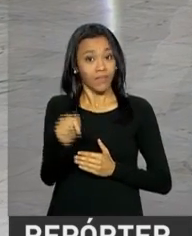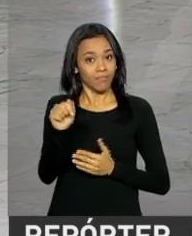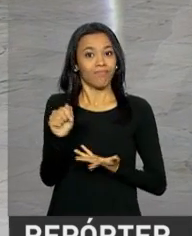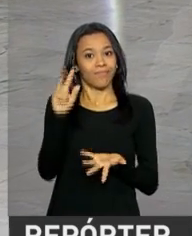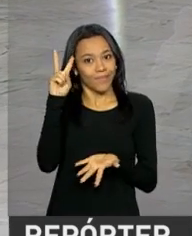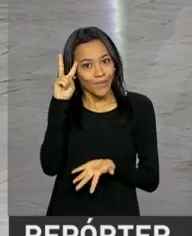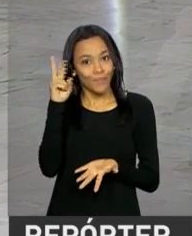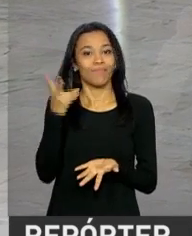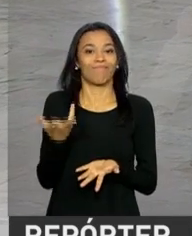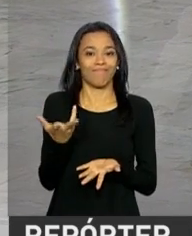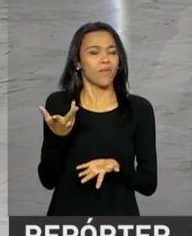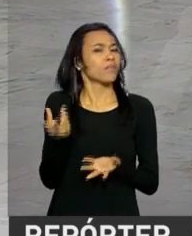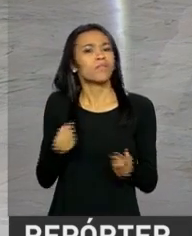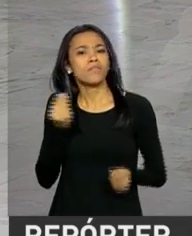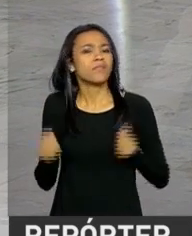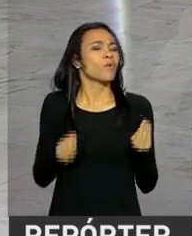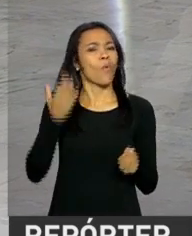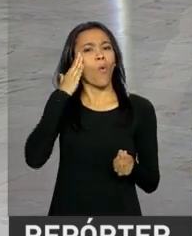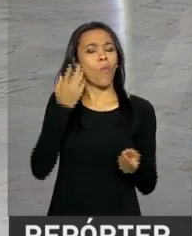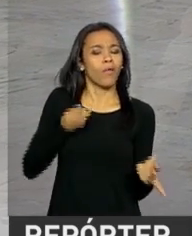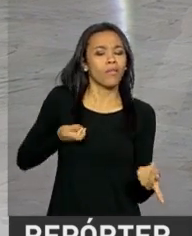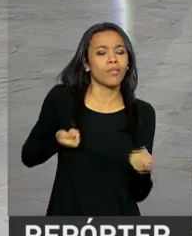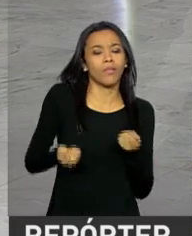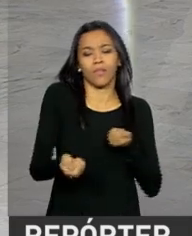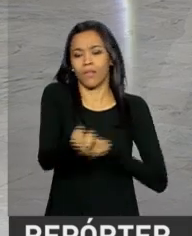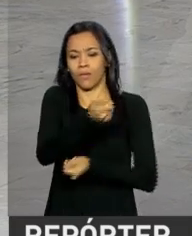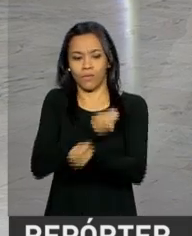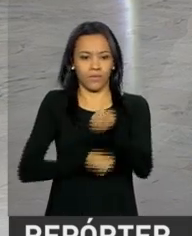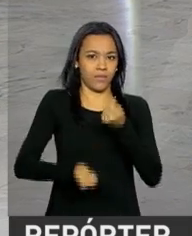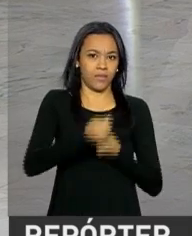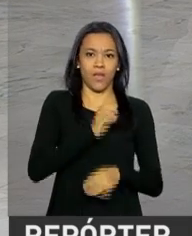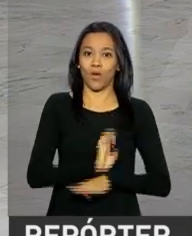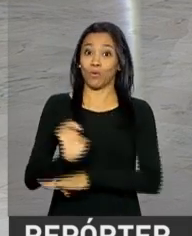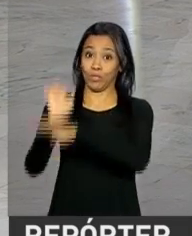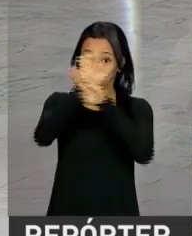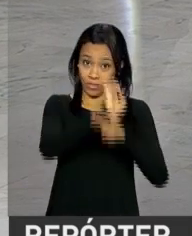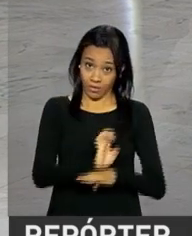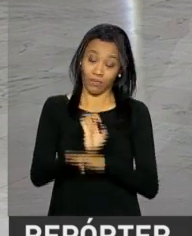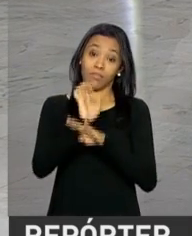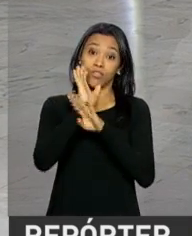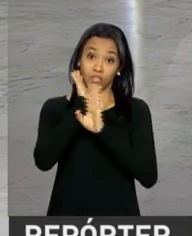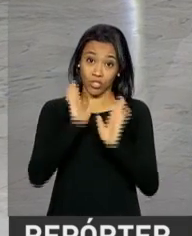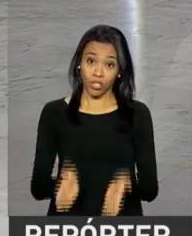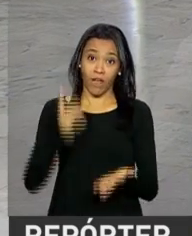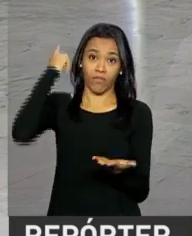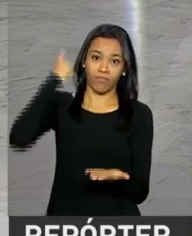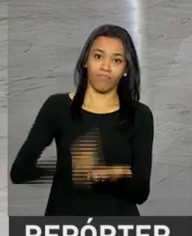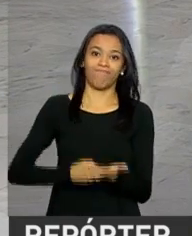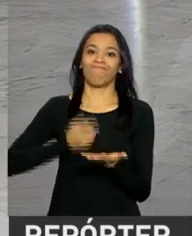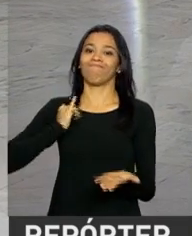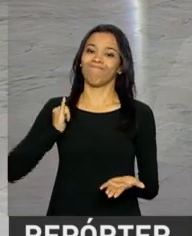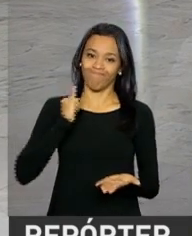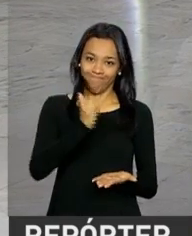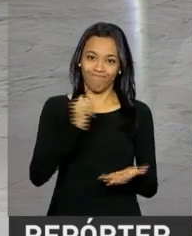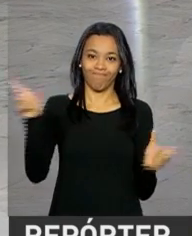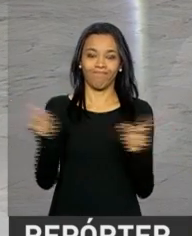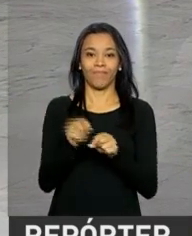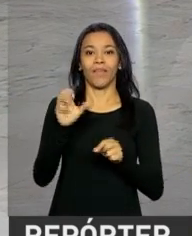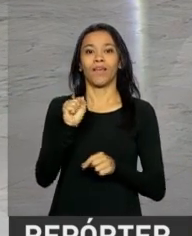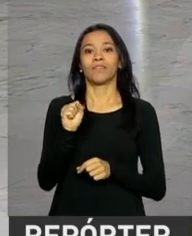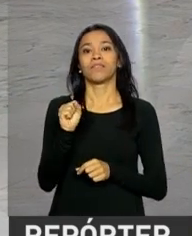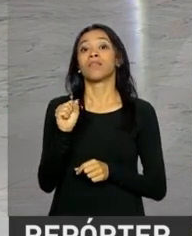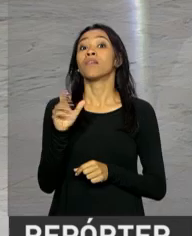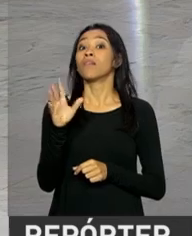segunda-feira, para dizer como será feita essa renegociação. O prazo foi definido pelo Supremo Tribunal Federal depois